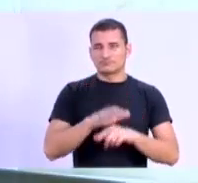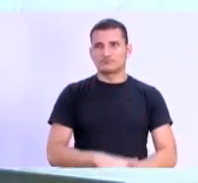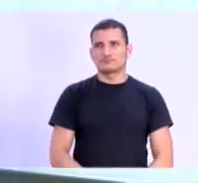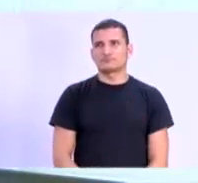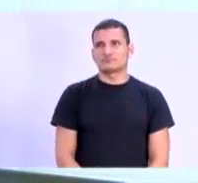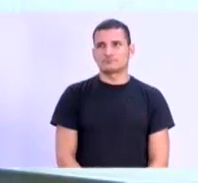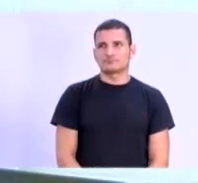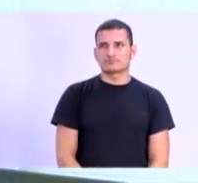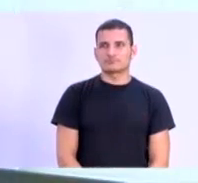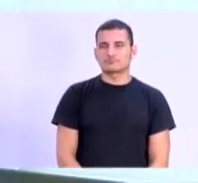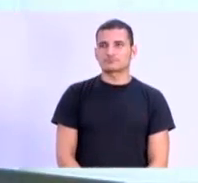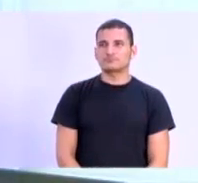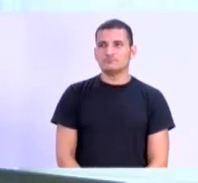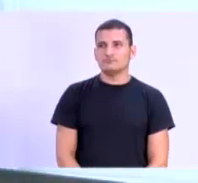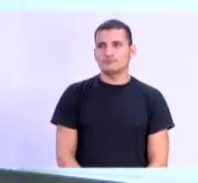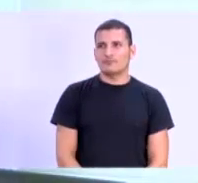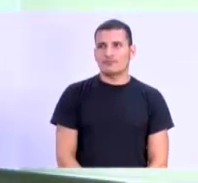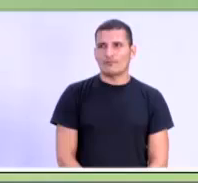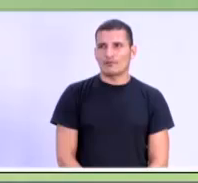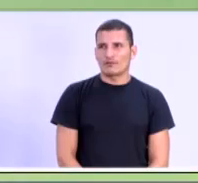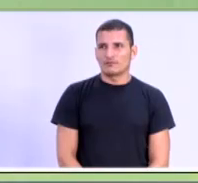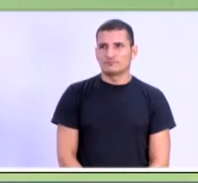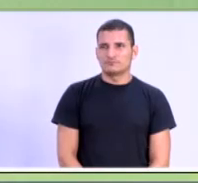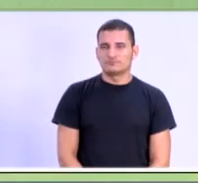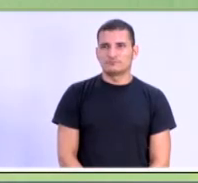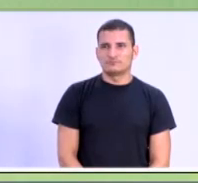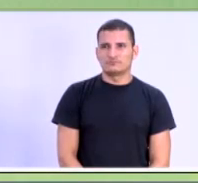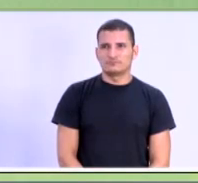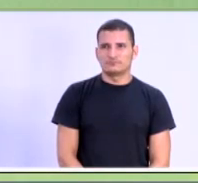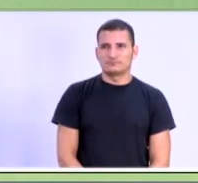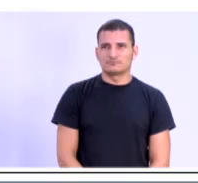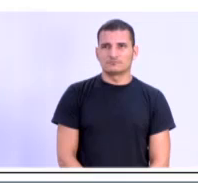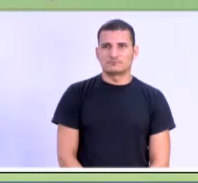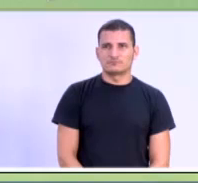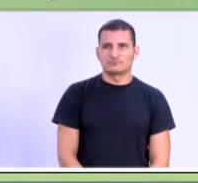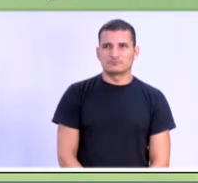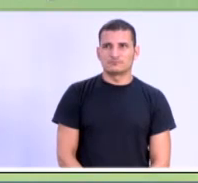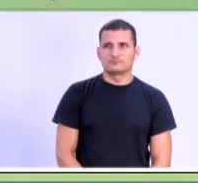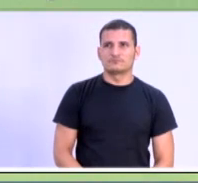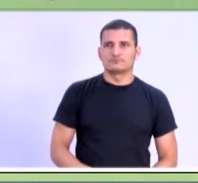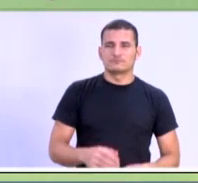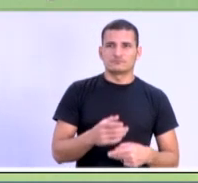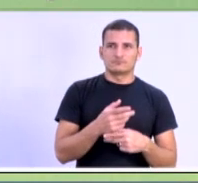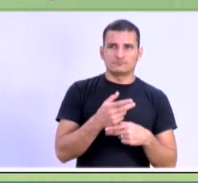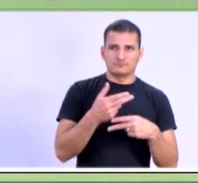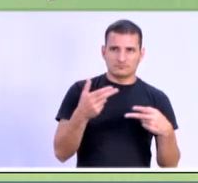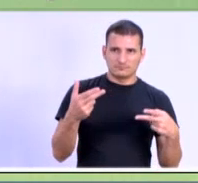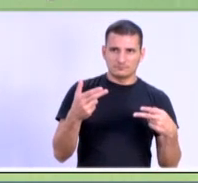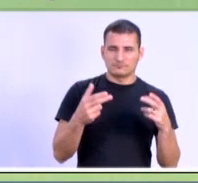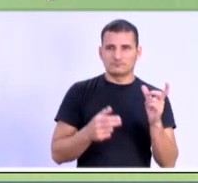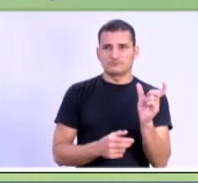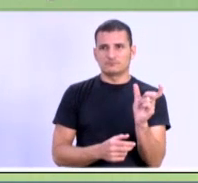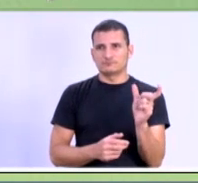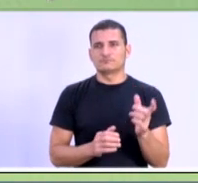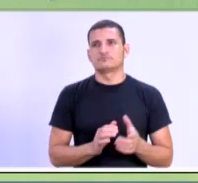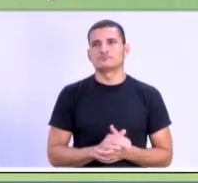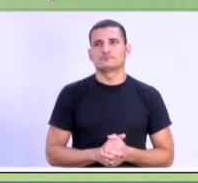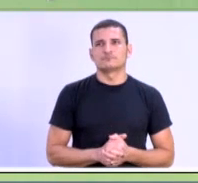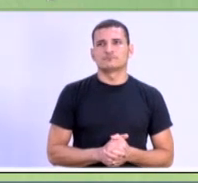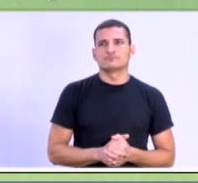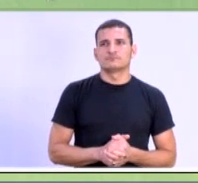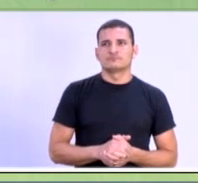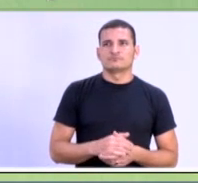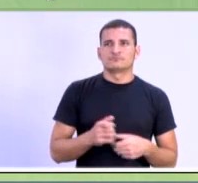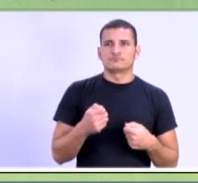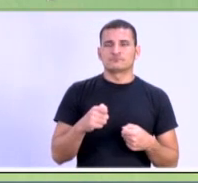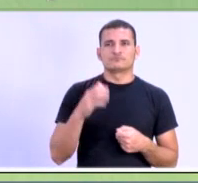semipresencial, EAD de vocês. Vamos lá. Vamos falar primeiro de classes e objetos, gente. O objeto, primeiro a gente precisa